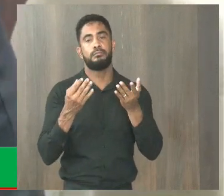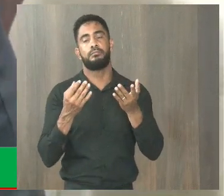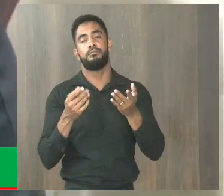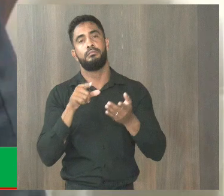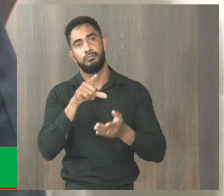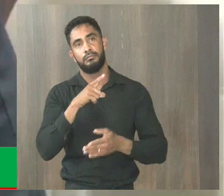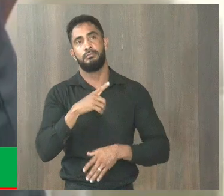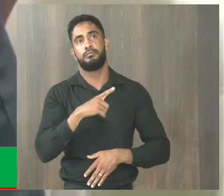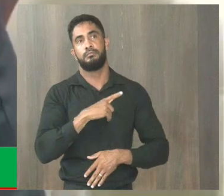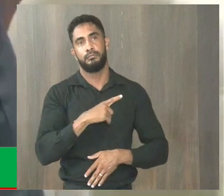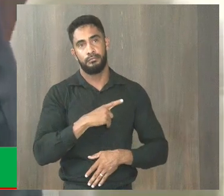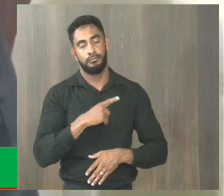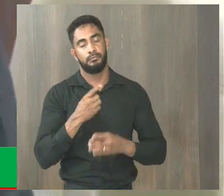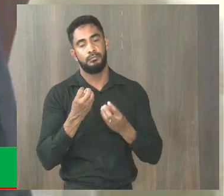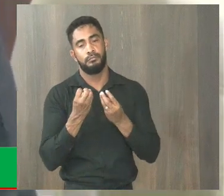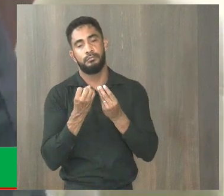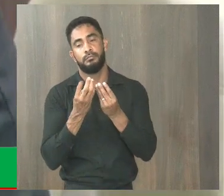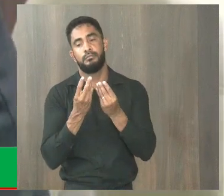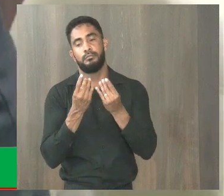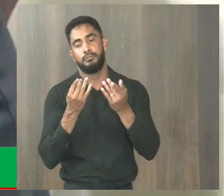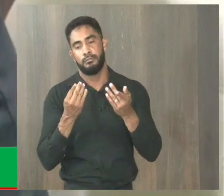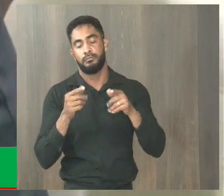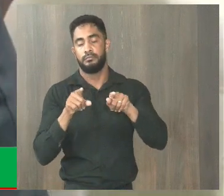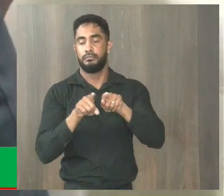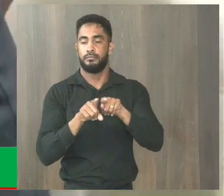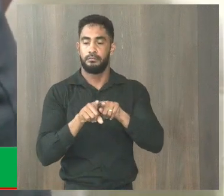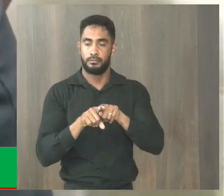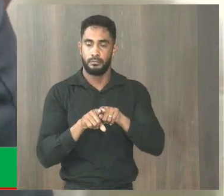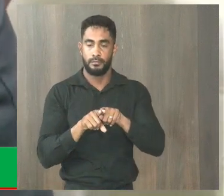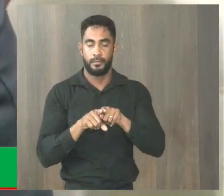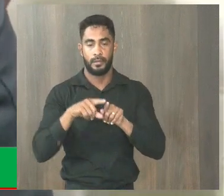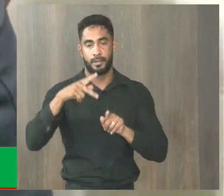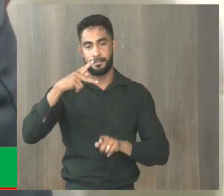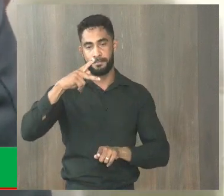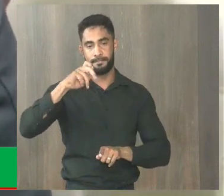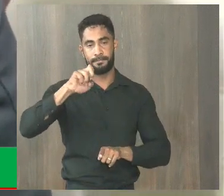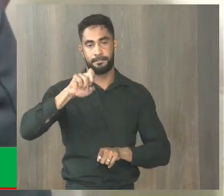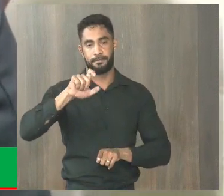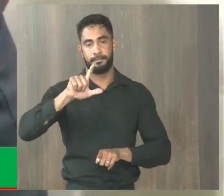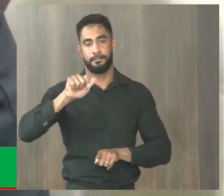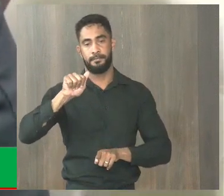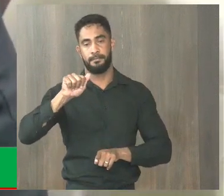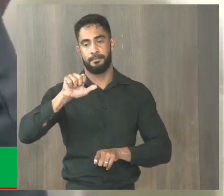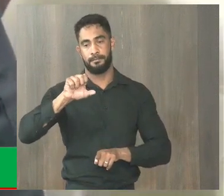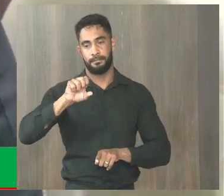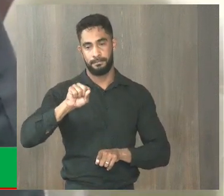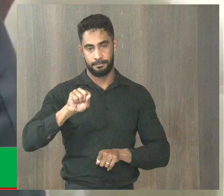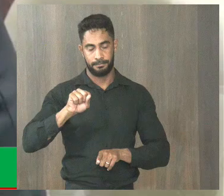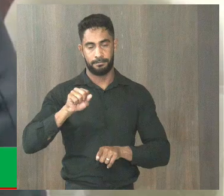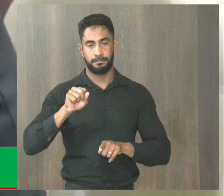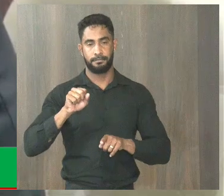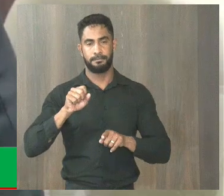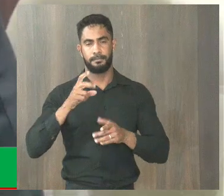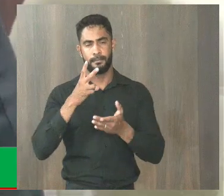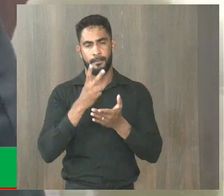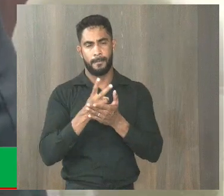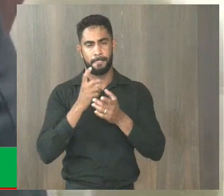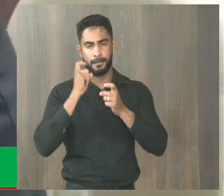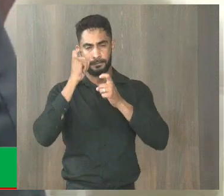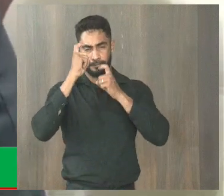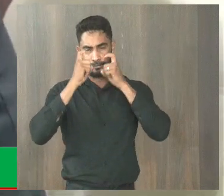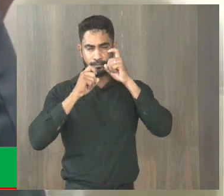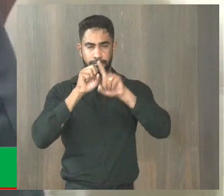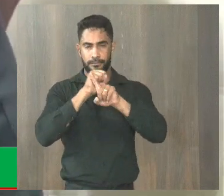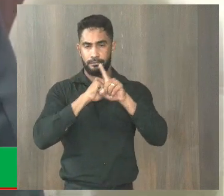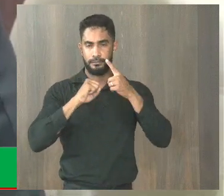ele tem essa qualidade. E, além de tudo, o Pelas, ele também sempre está preocupado na área social